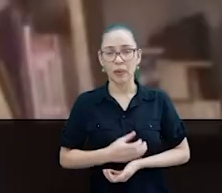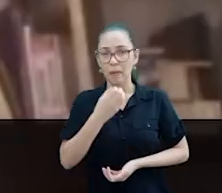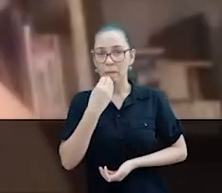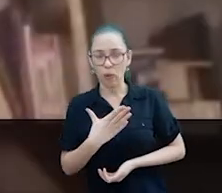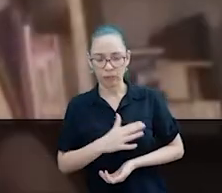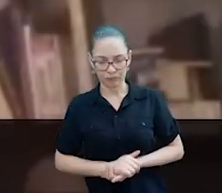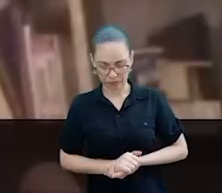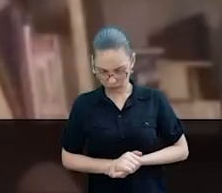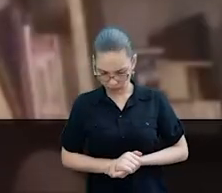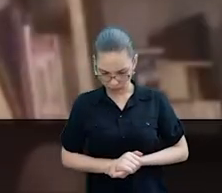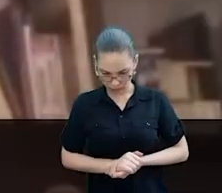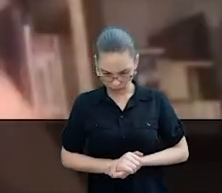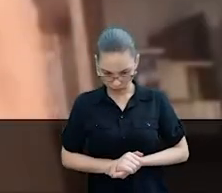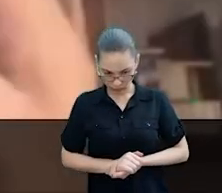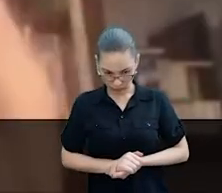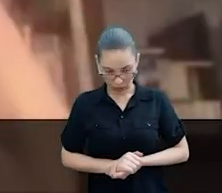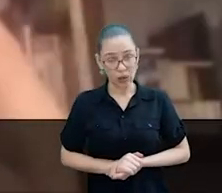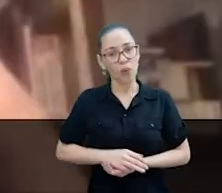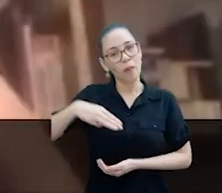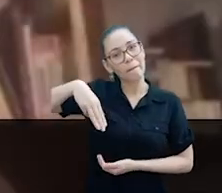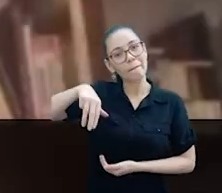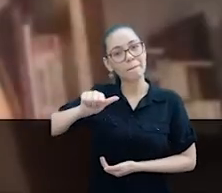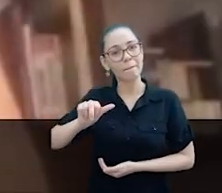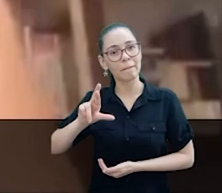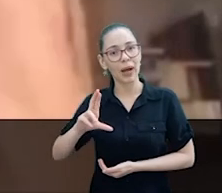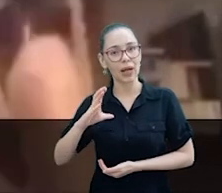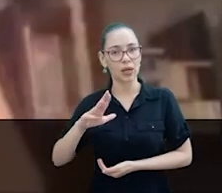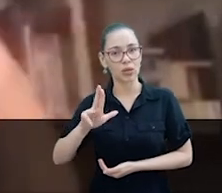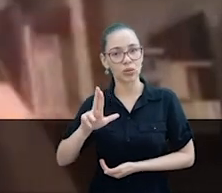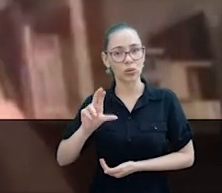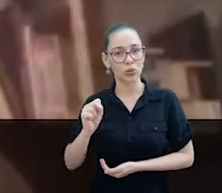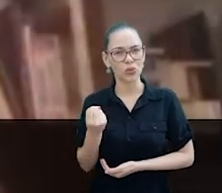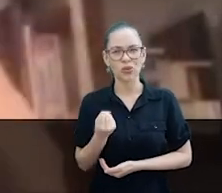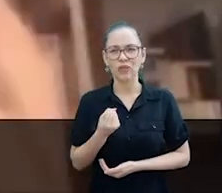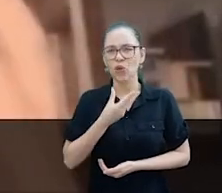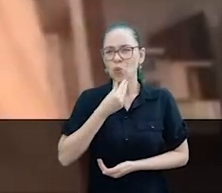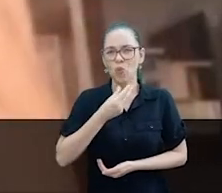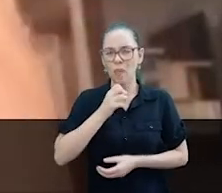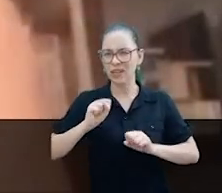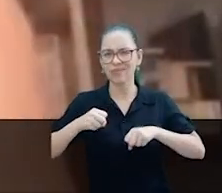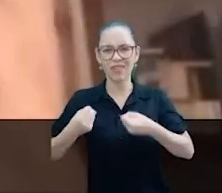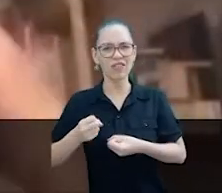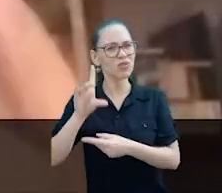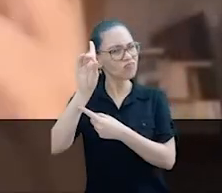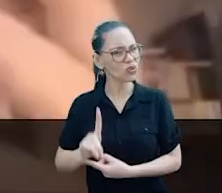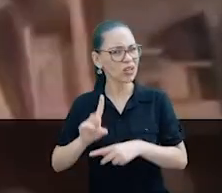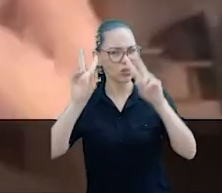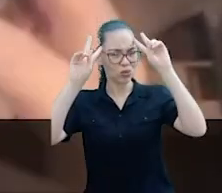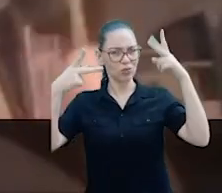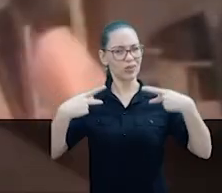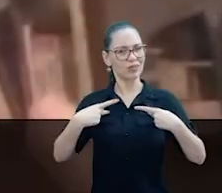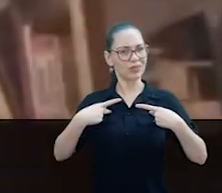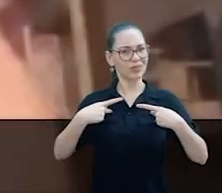Quem formulou essa articulação, essa interface entre direitos